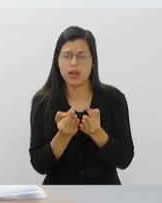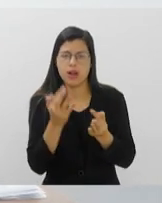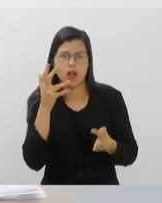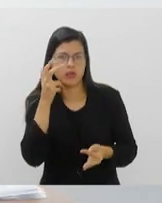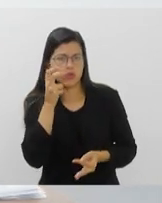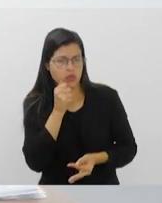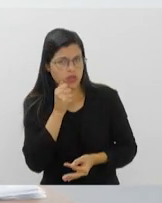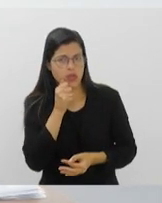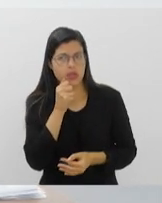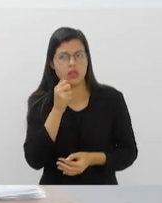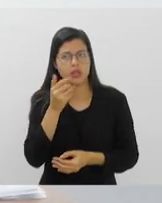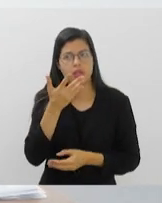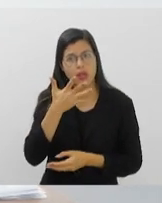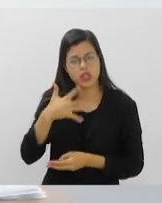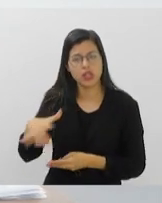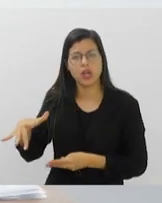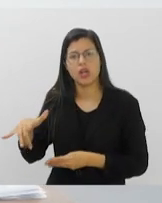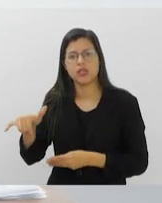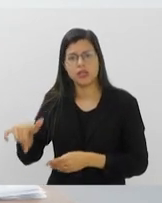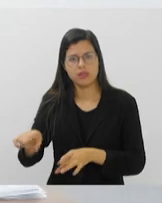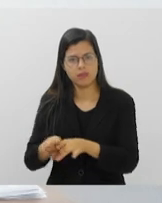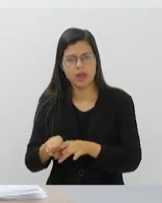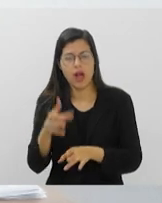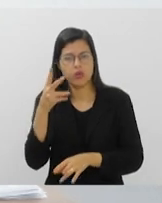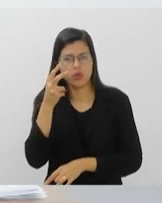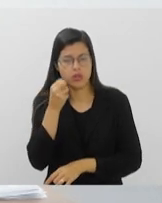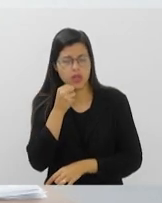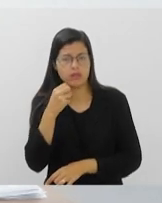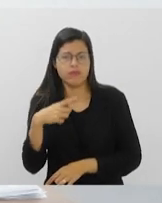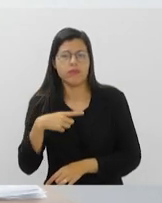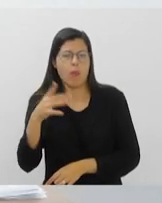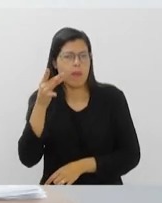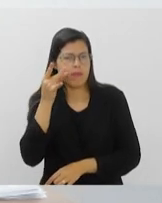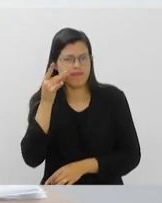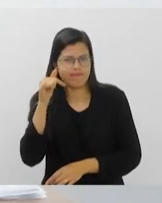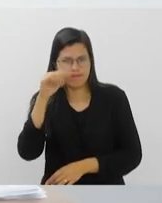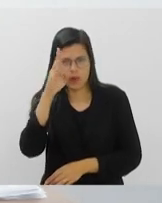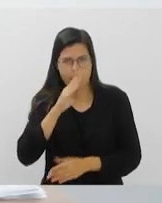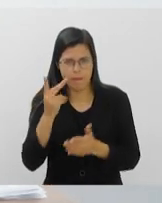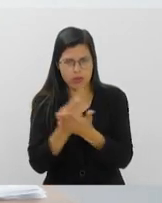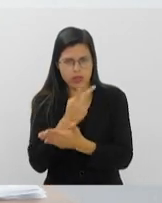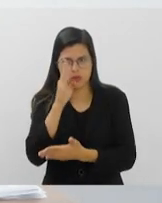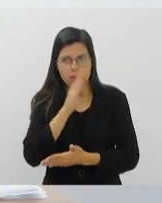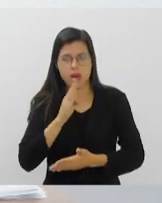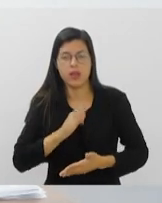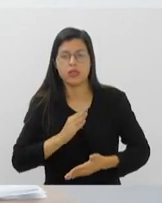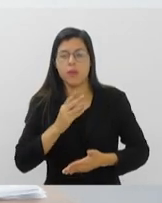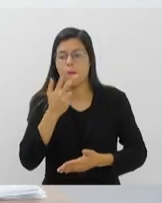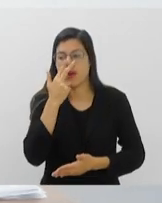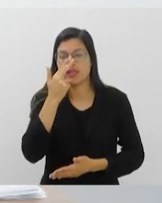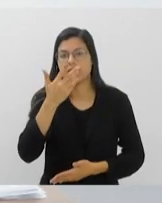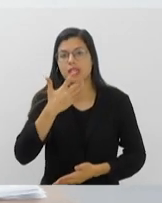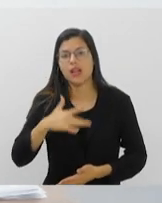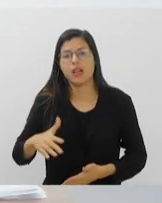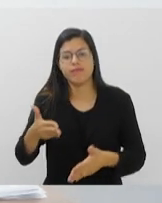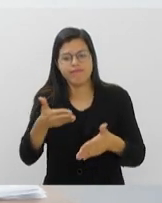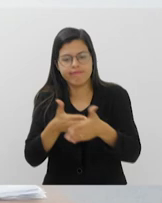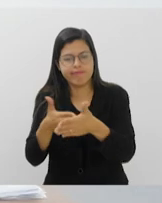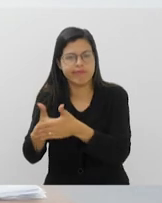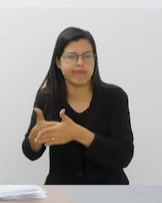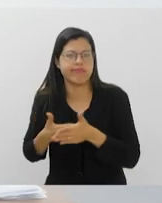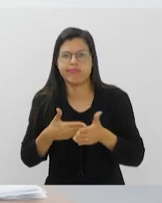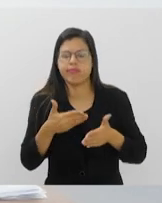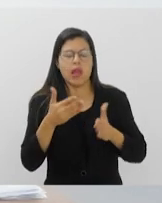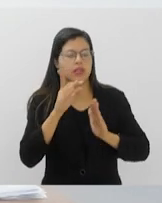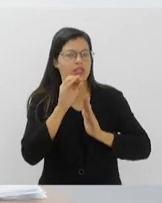adotadas a gente tem uma realidade infelizmente é no Brasil ainda de muitas crianças privadas desse direito que é um